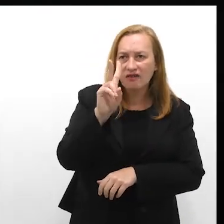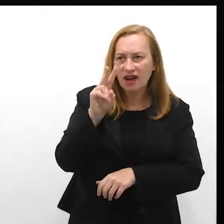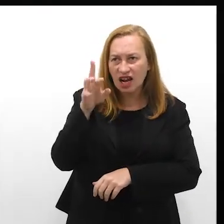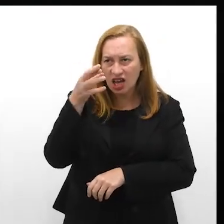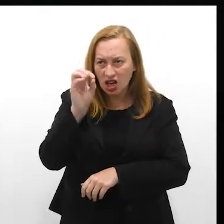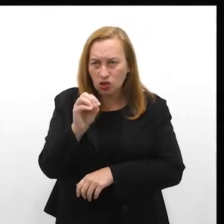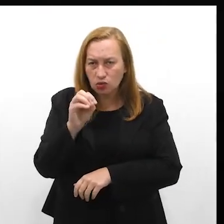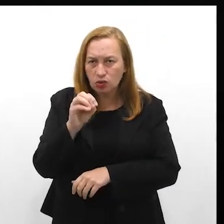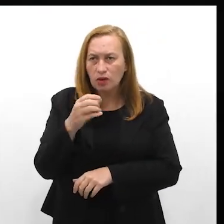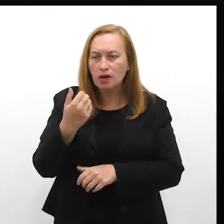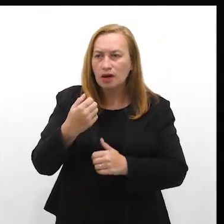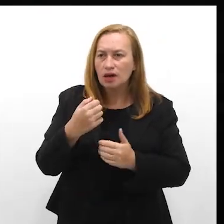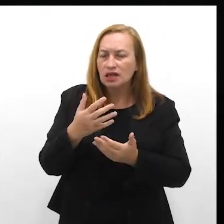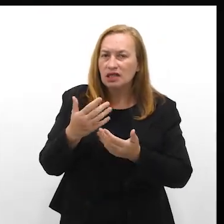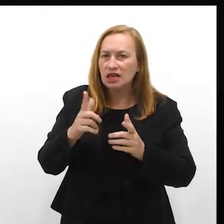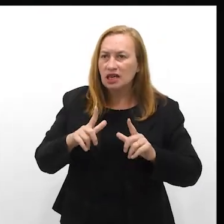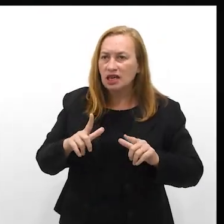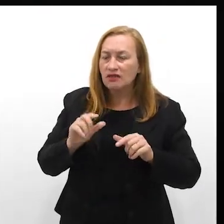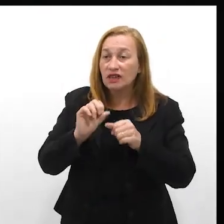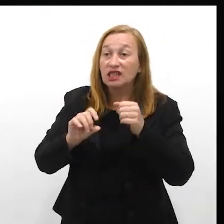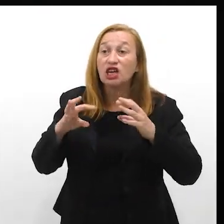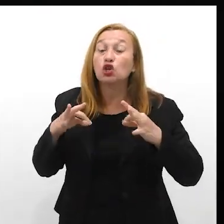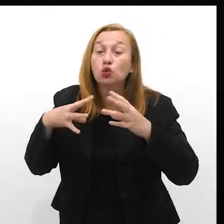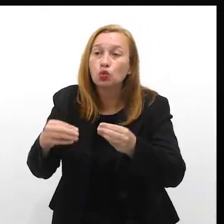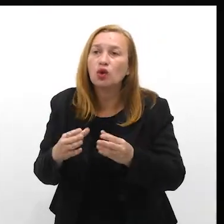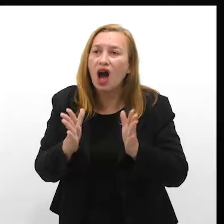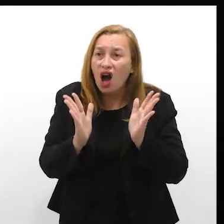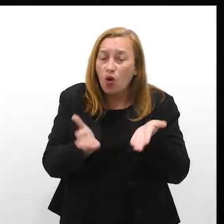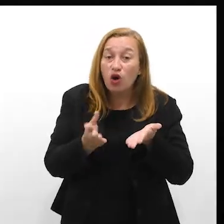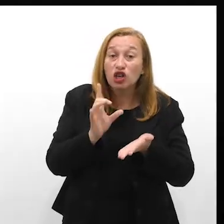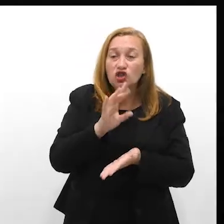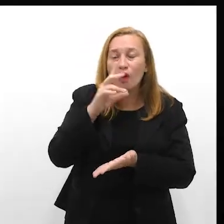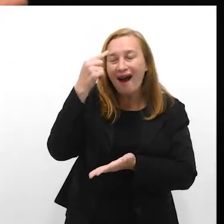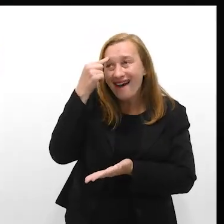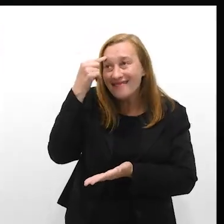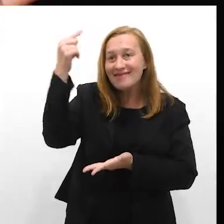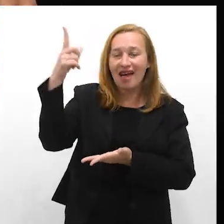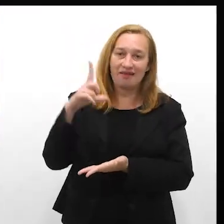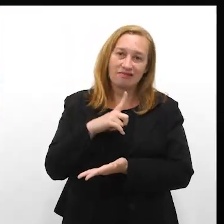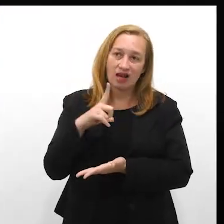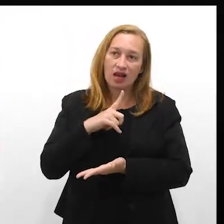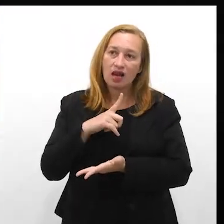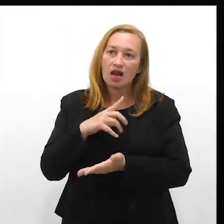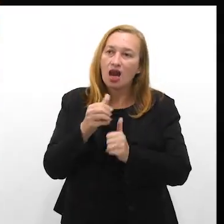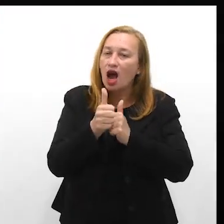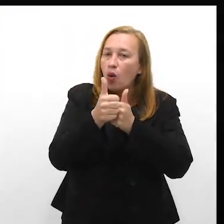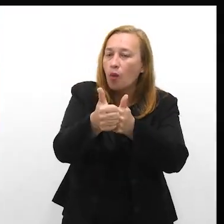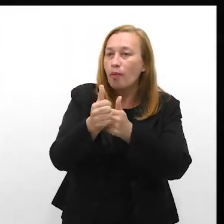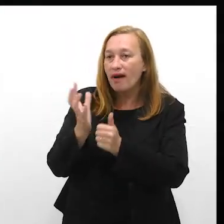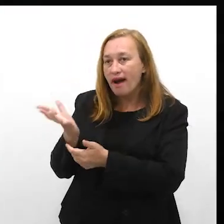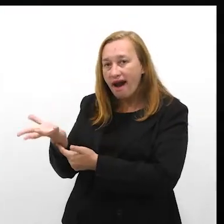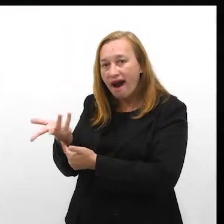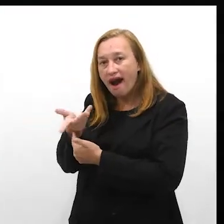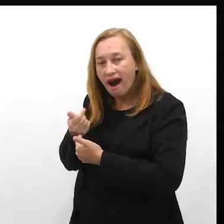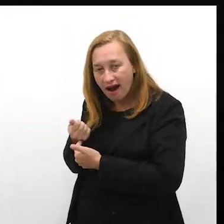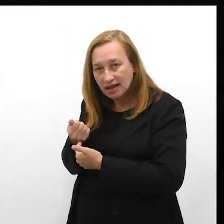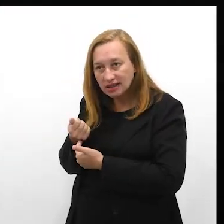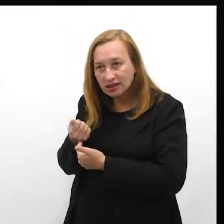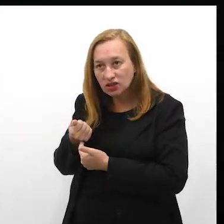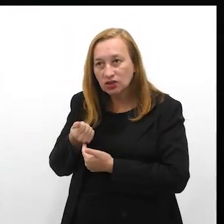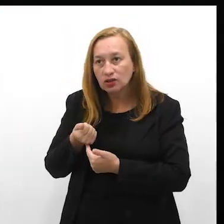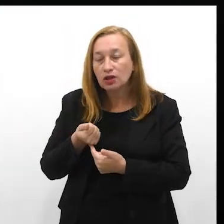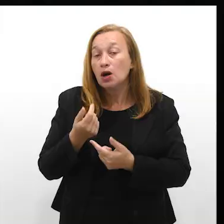carnavalesco tinha que pegar tudo, né? De repente, agora ele só tem a ideia, né? Isso acompanha a